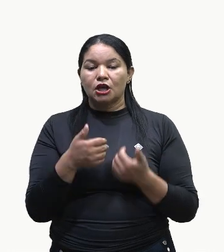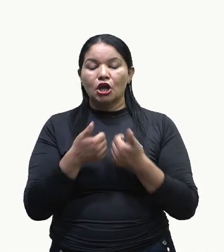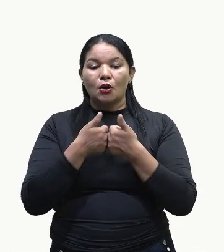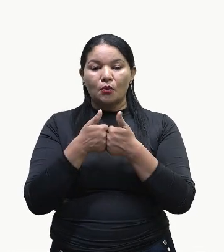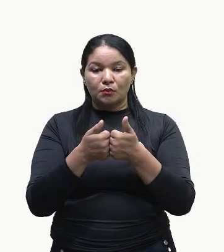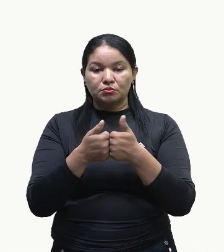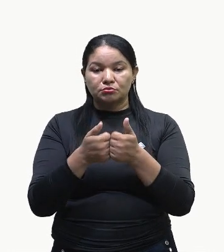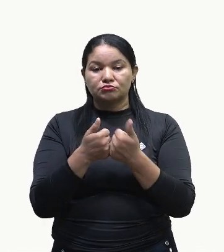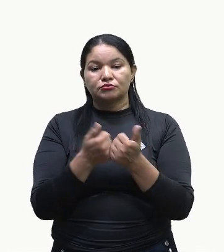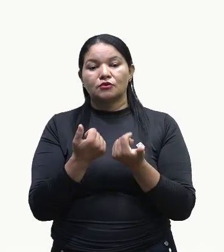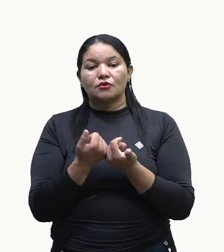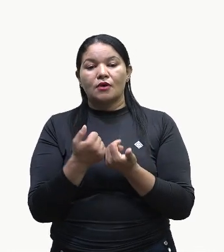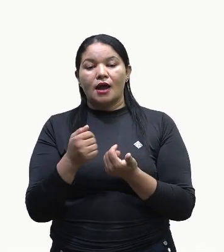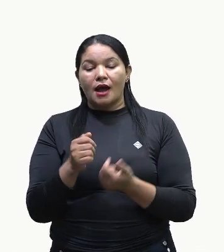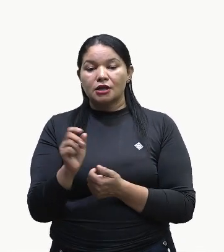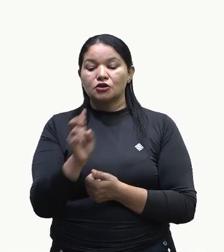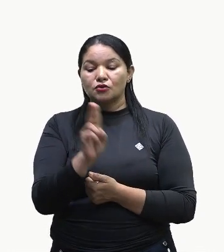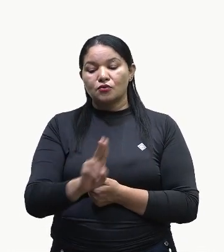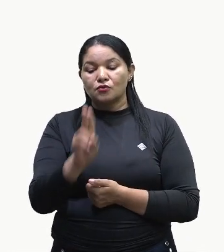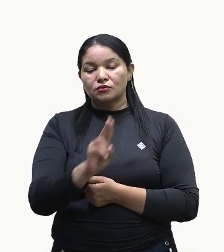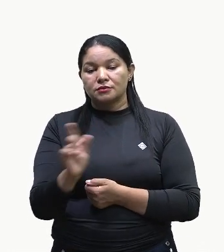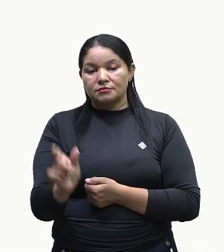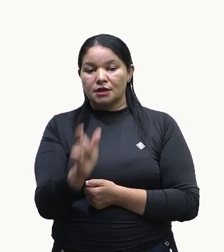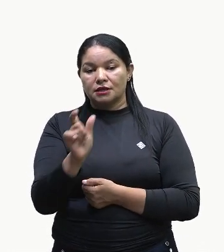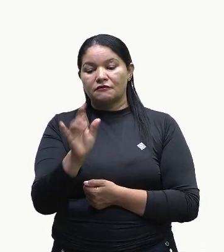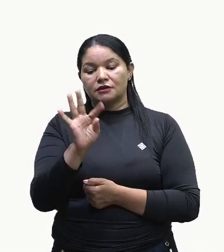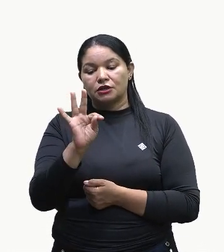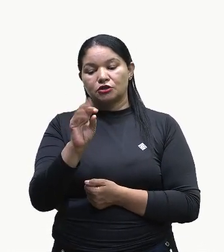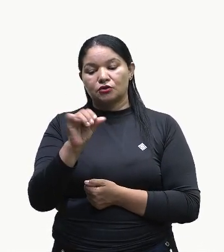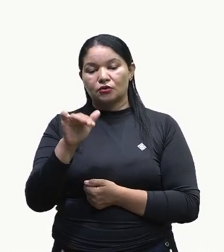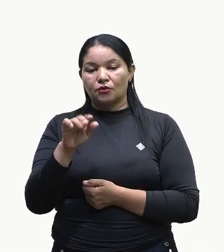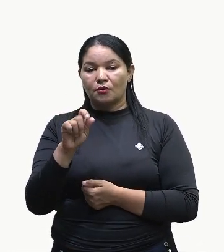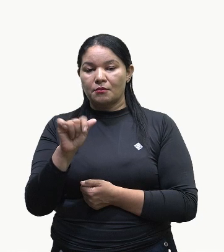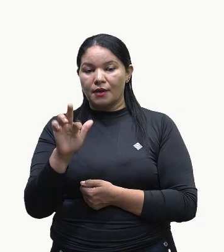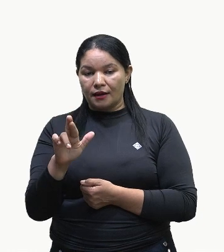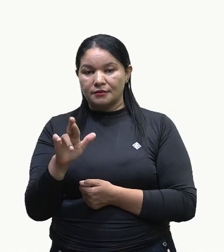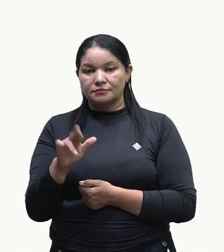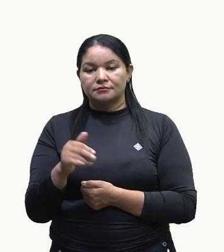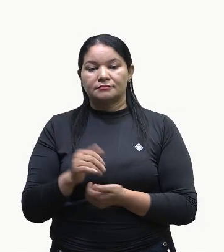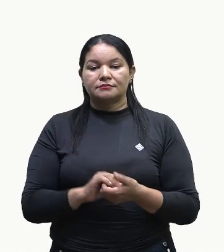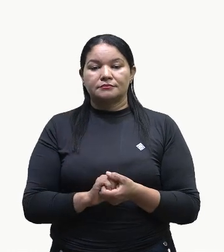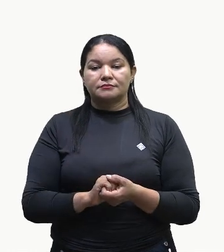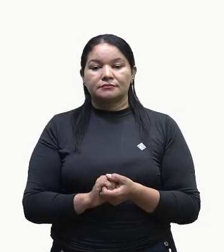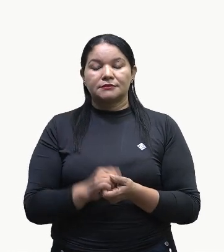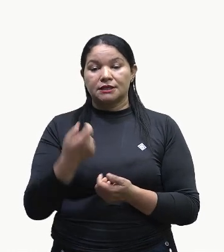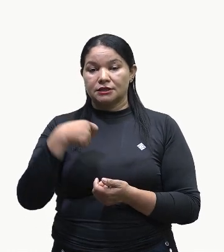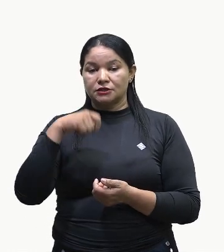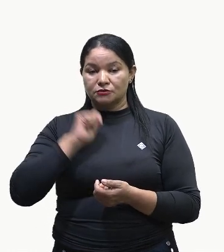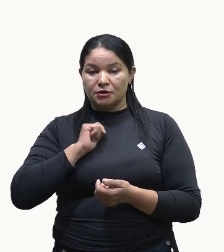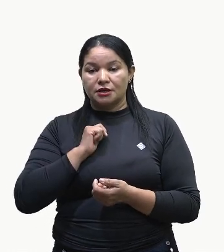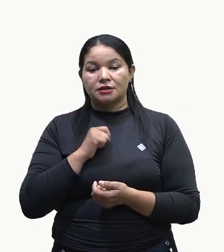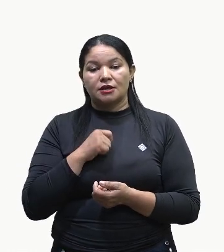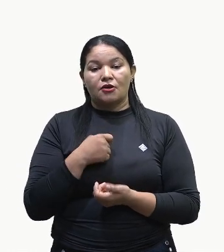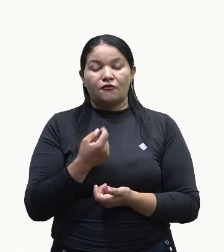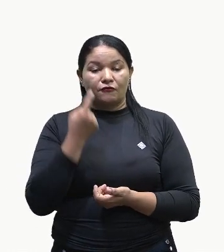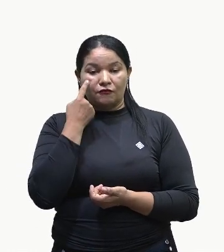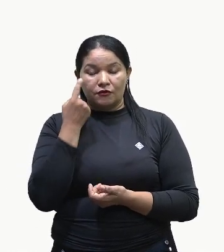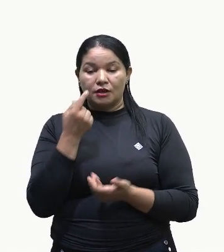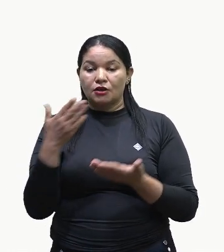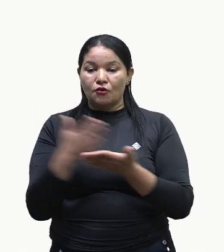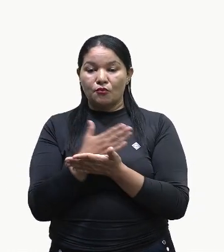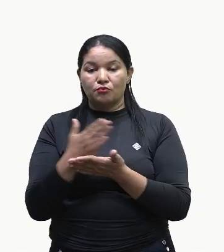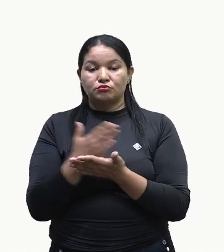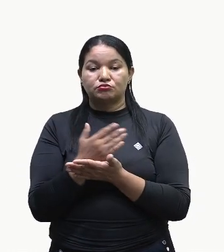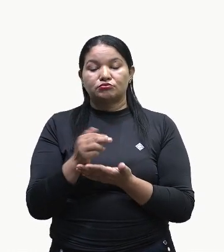coche, um táxi. Na Espanha, né, nós utilizamos aí o verbo correr, mas em alguns lugares